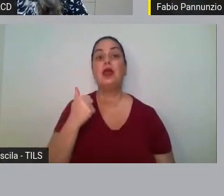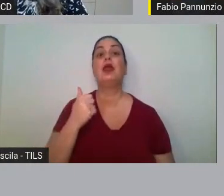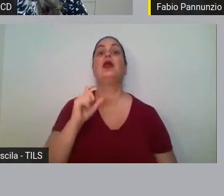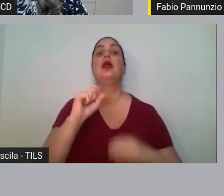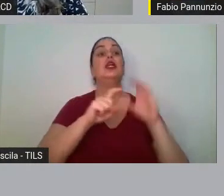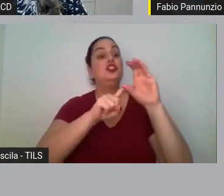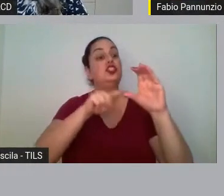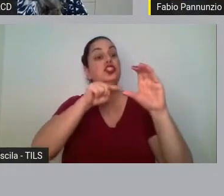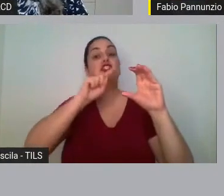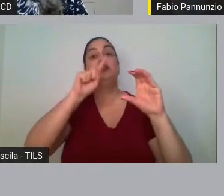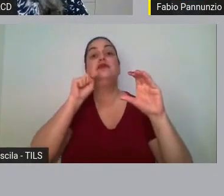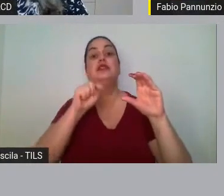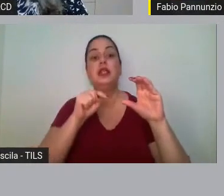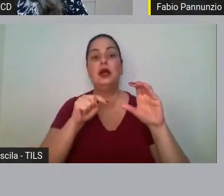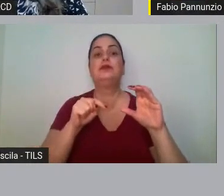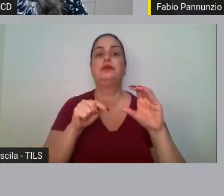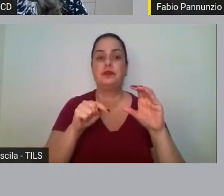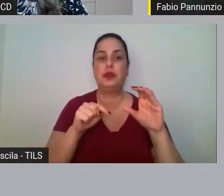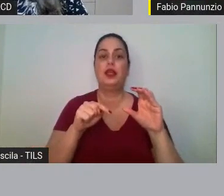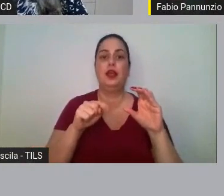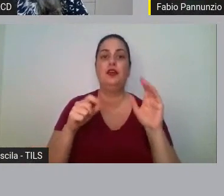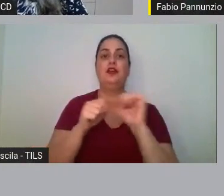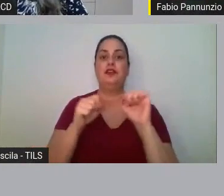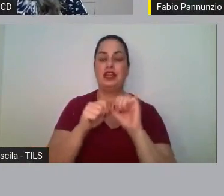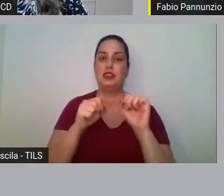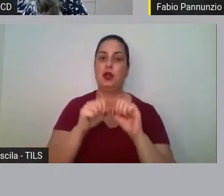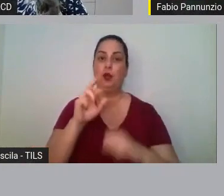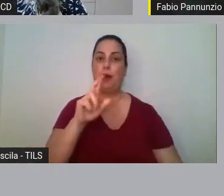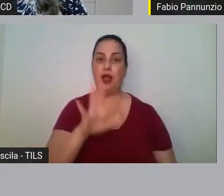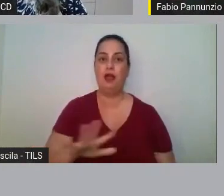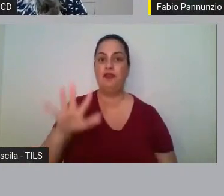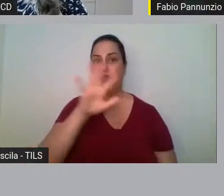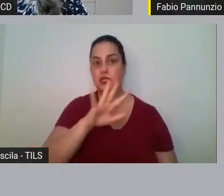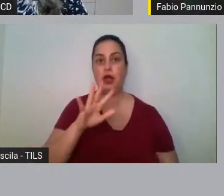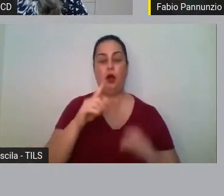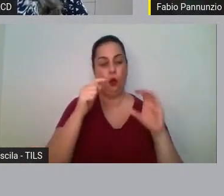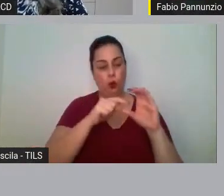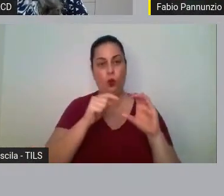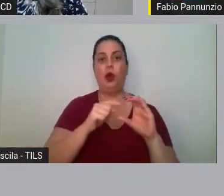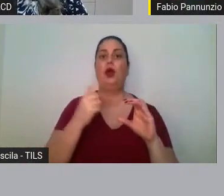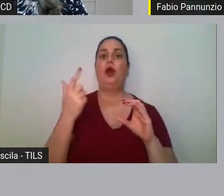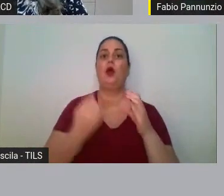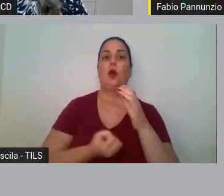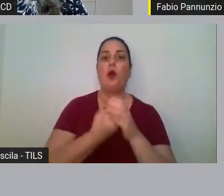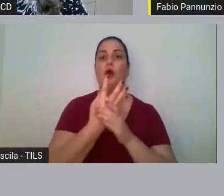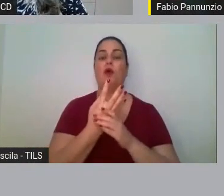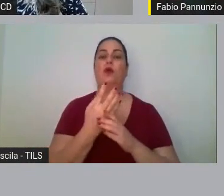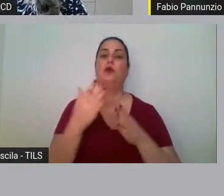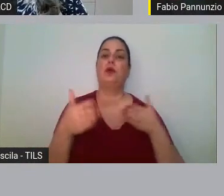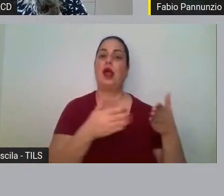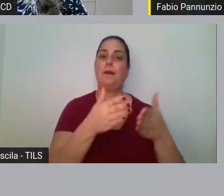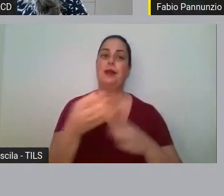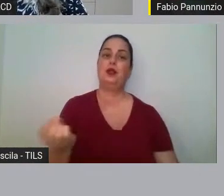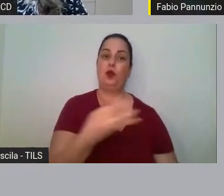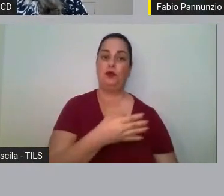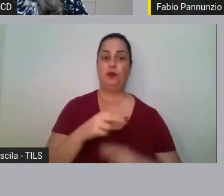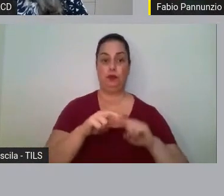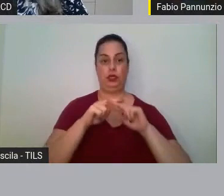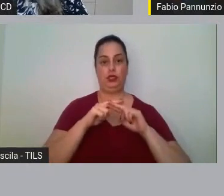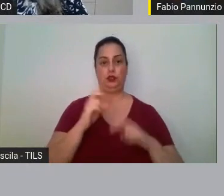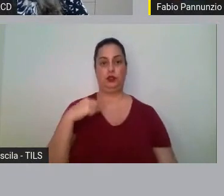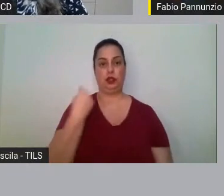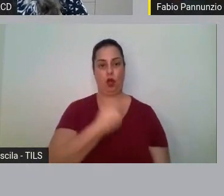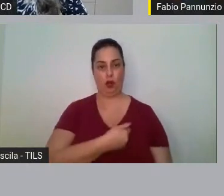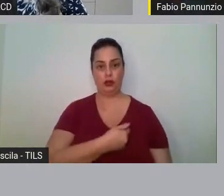rever esse processo e construir outro caminho, outro modelo. Por isso, todos nós da Auditoria Cidadã